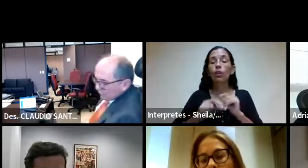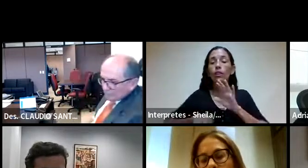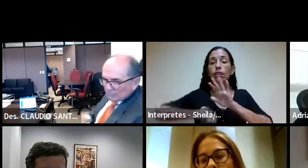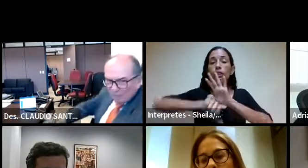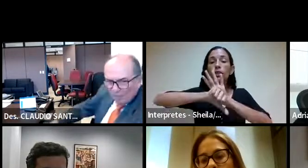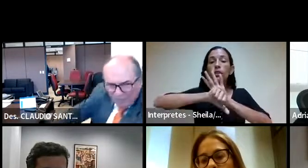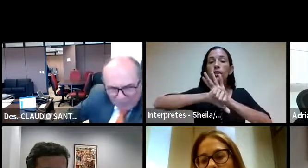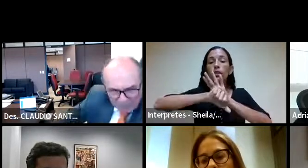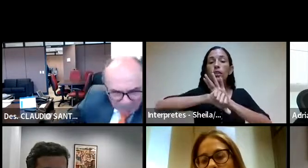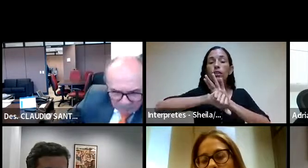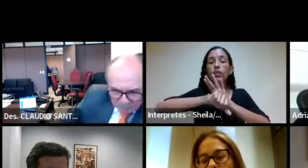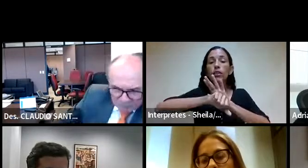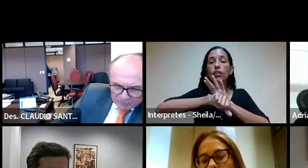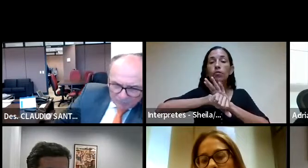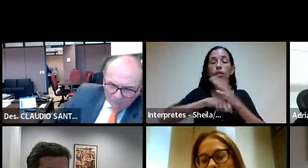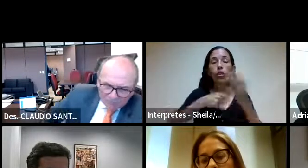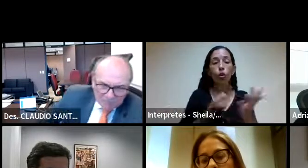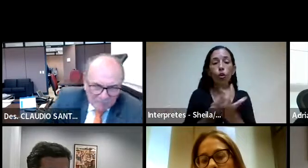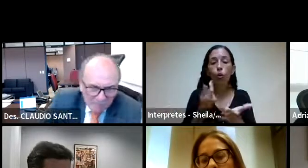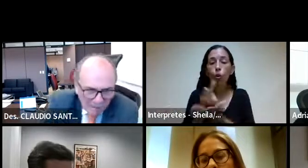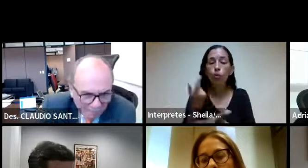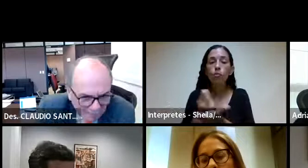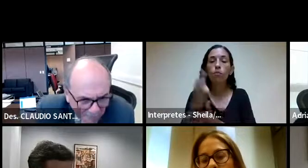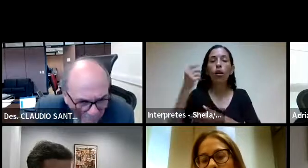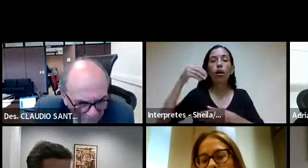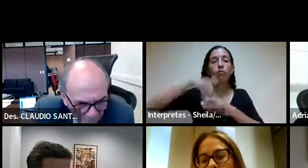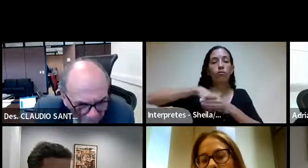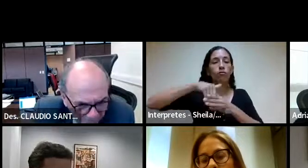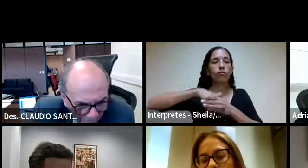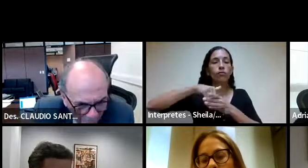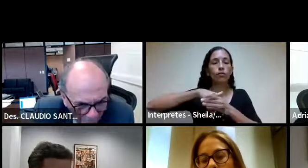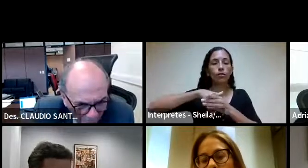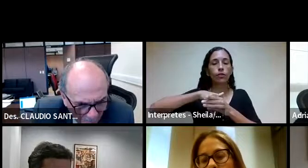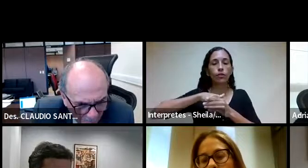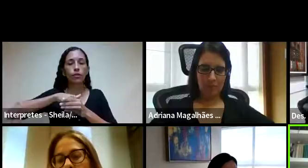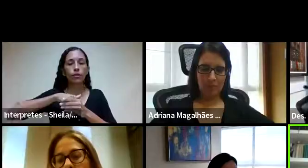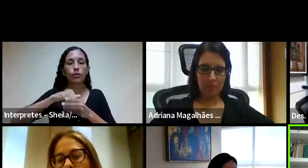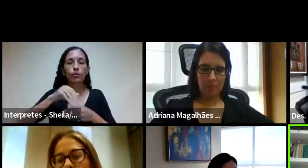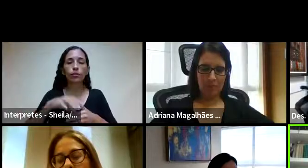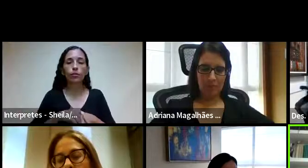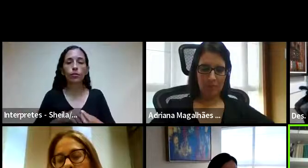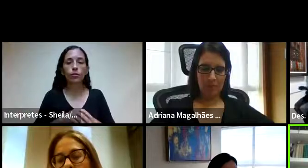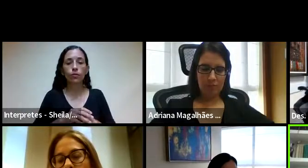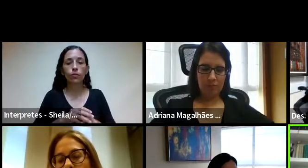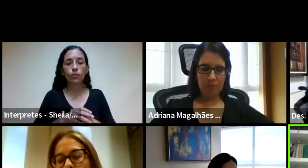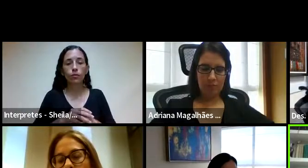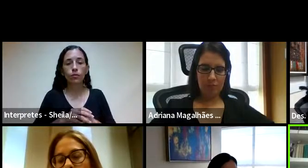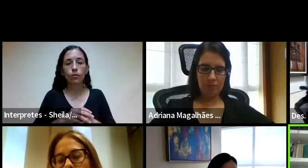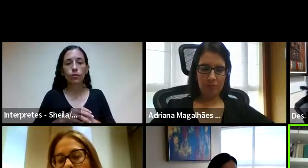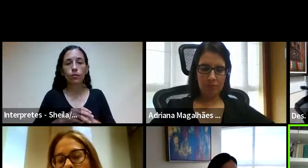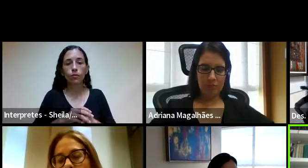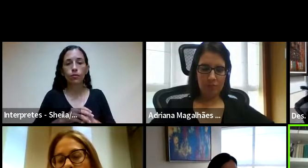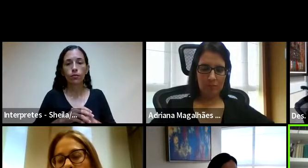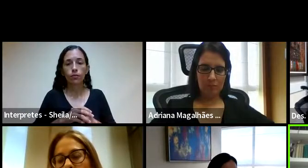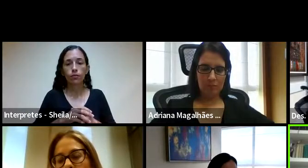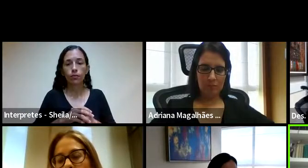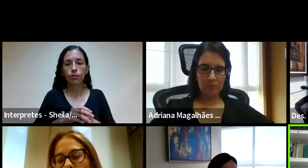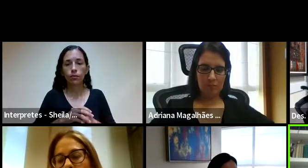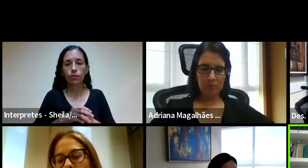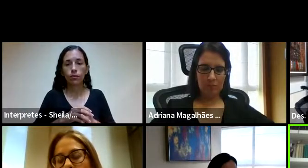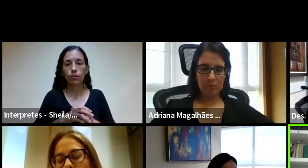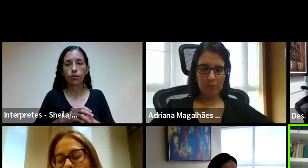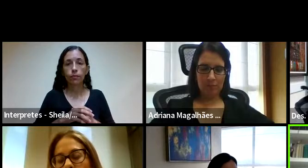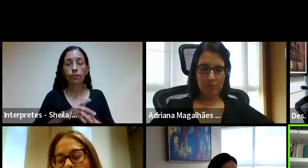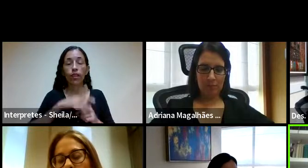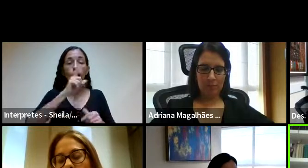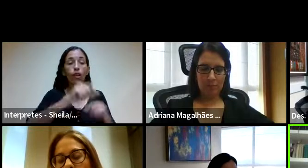e captação ilícita de sufrágio praticado pelos recorridos no referido pleito municipal. Na